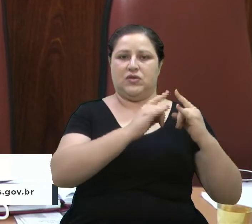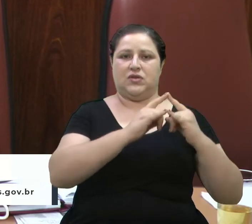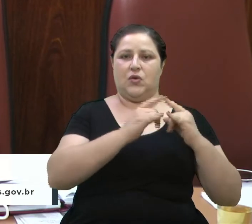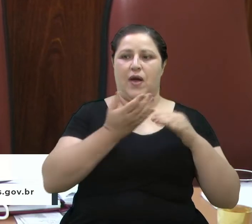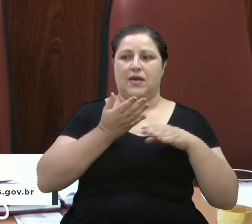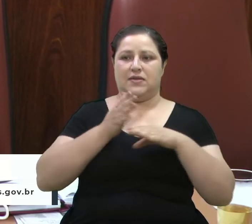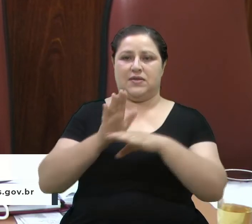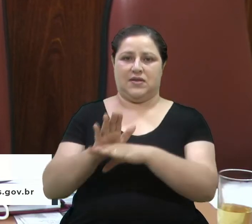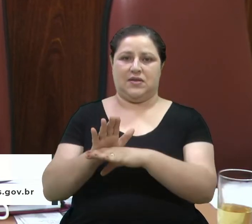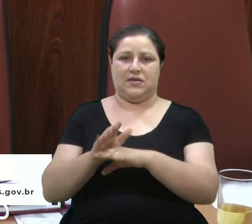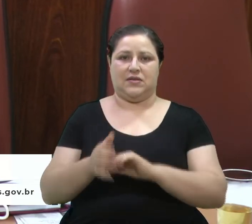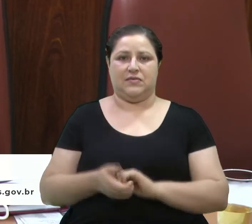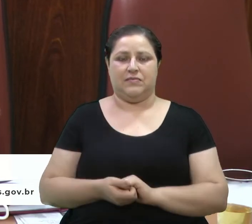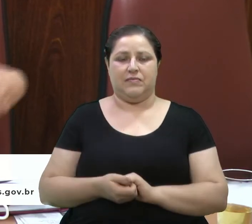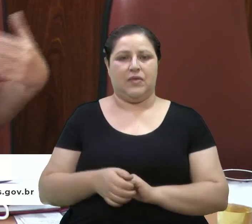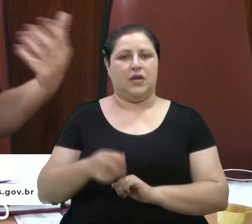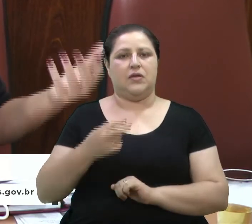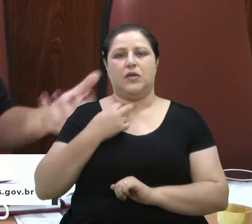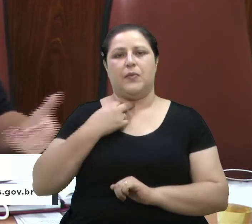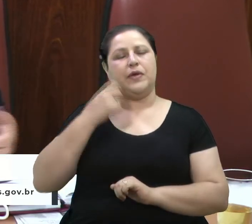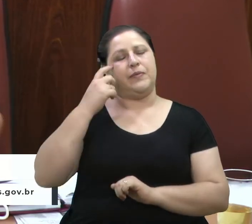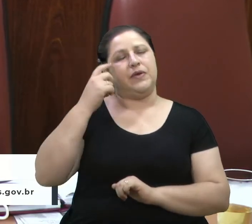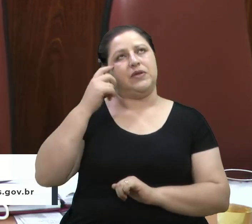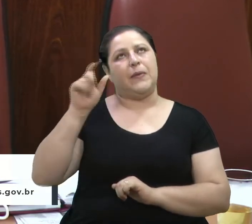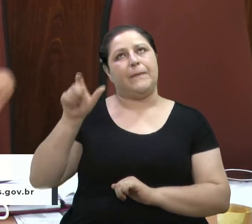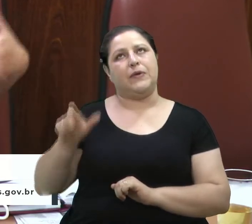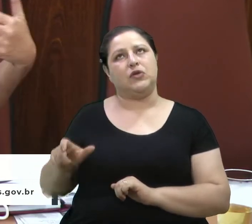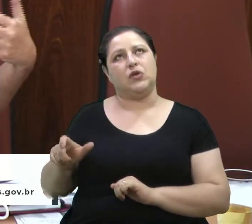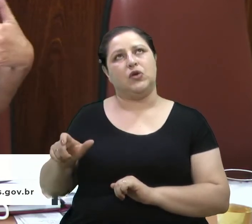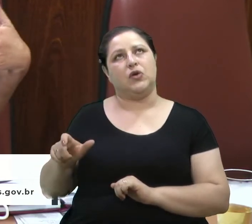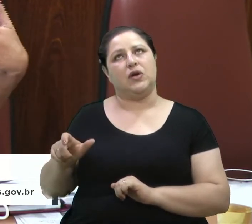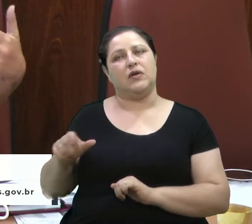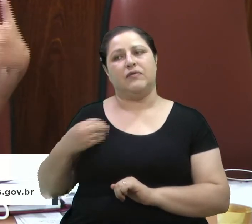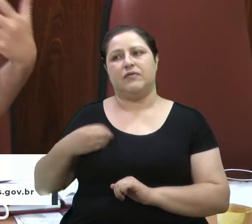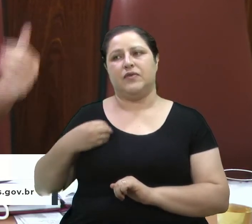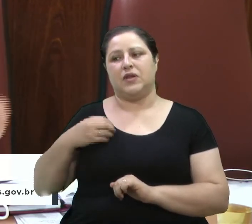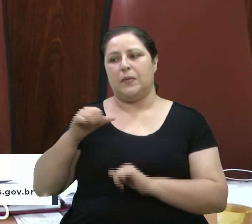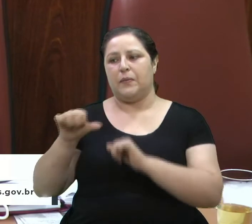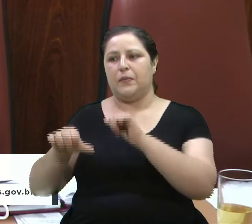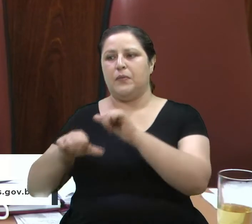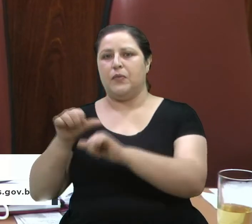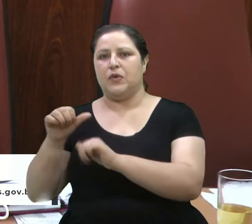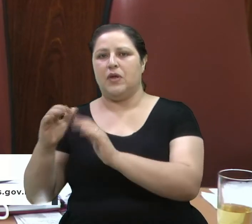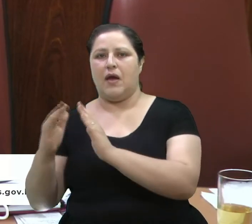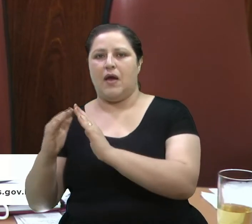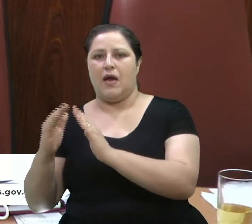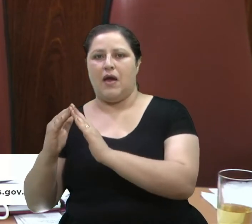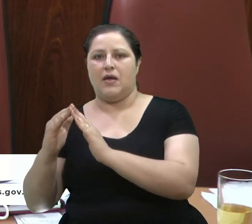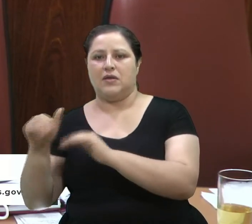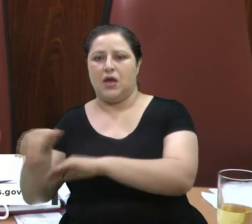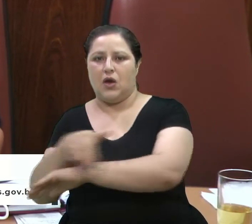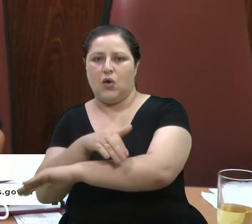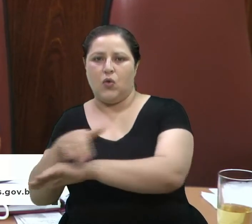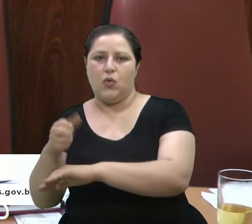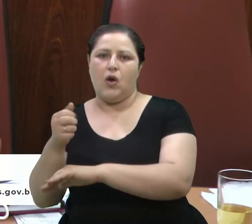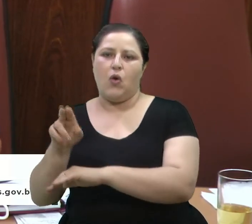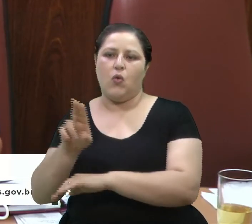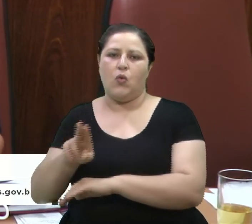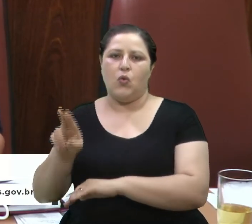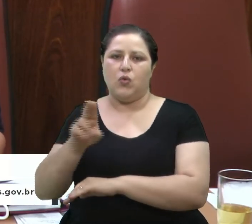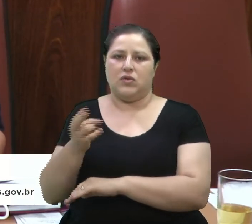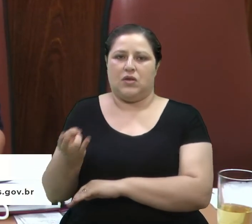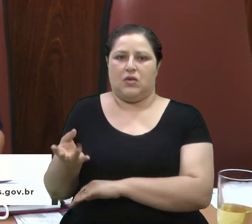se tornam moradores de rua ou usuário de crack por uma simples